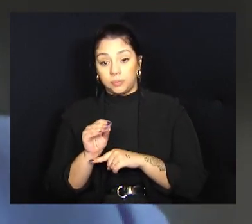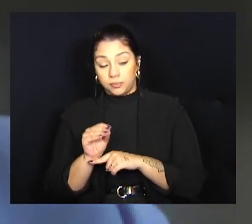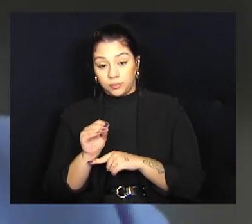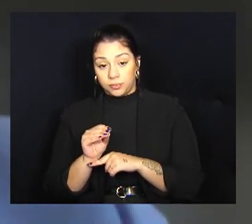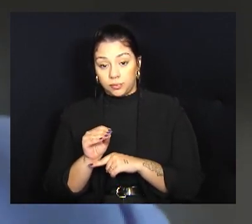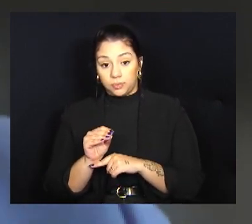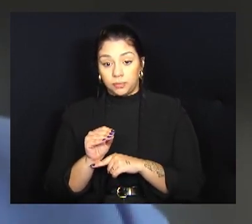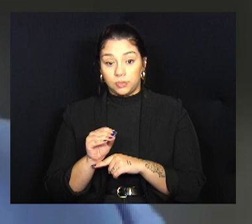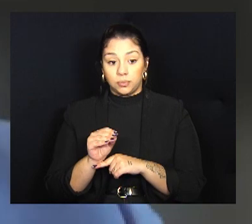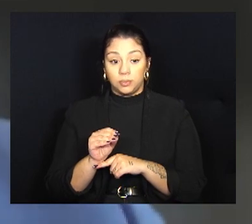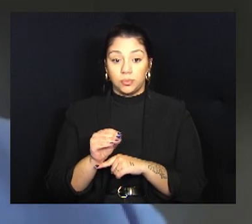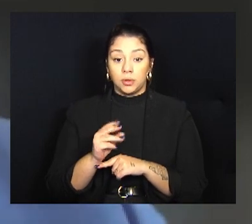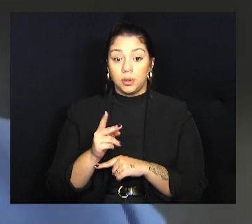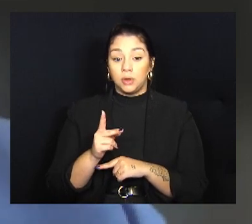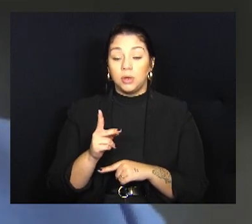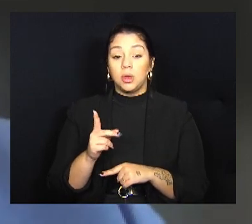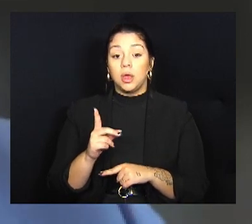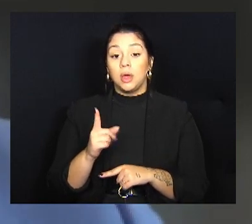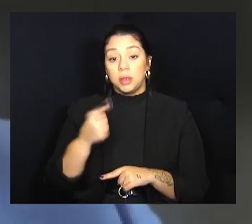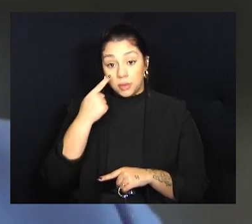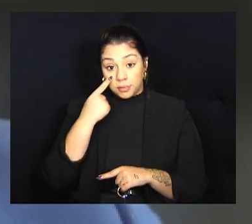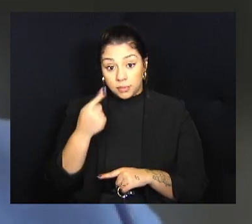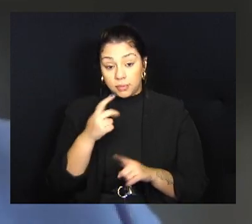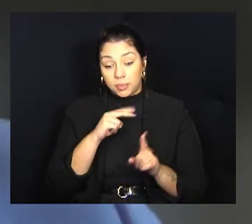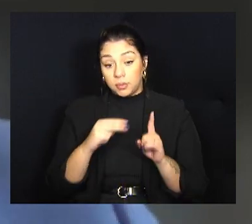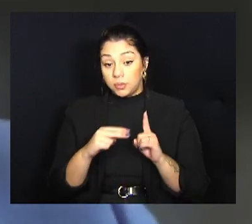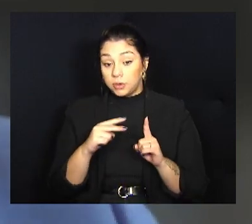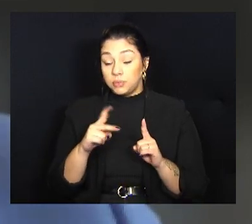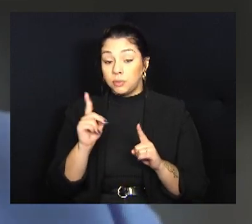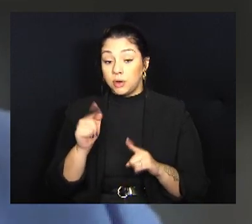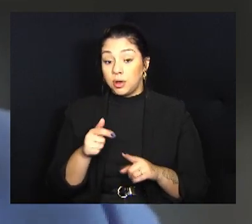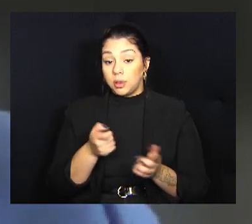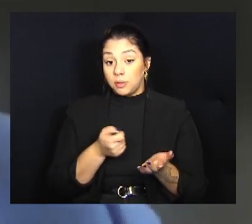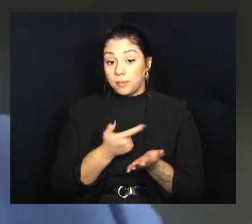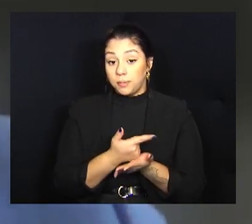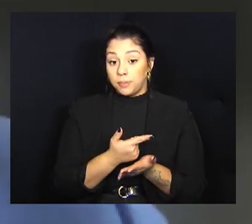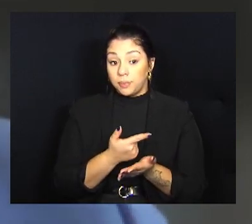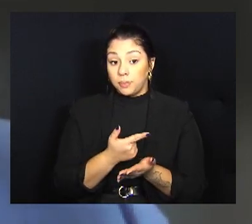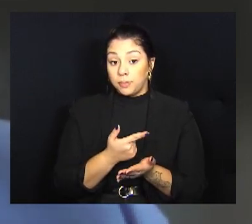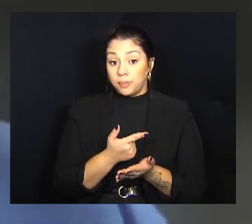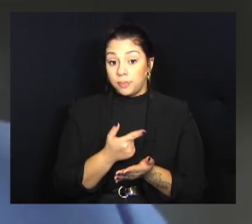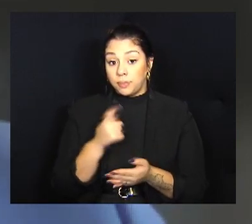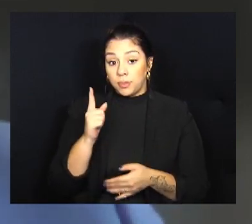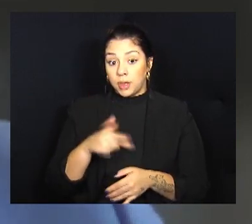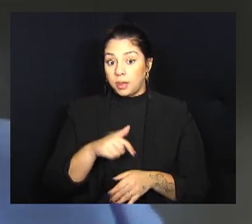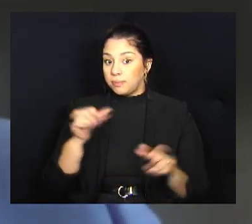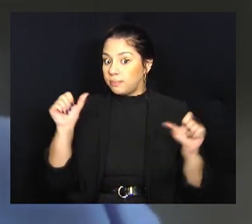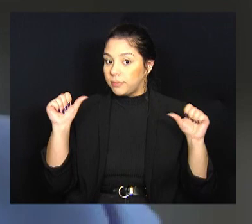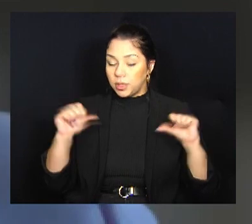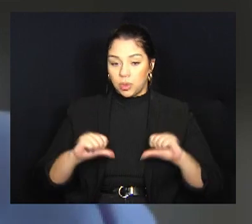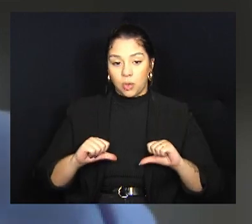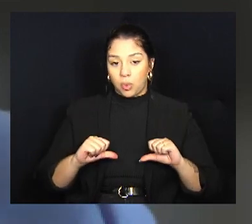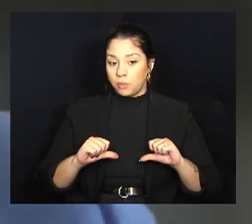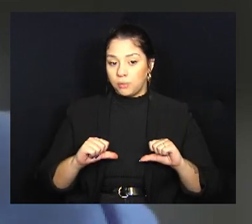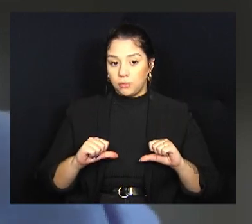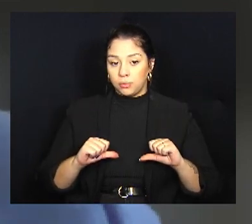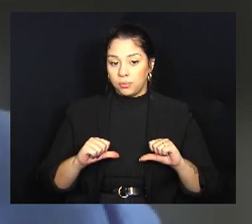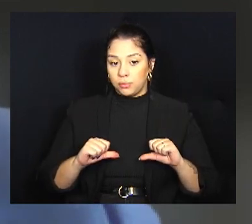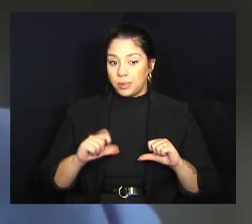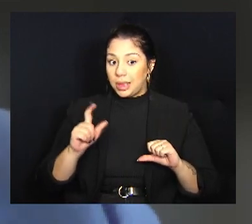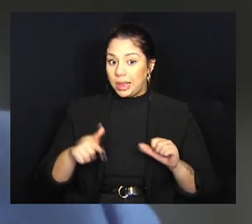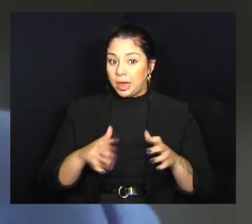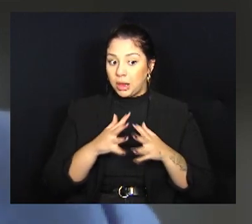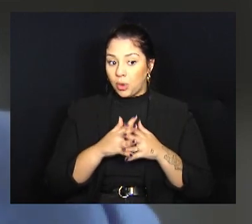PIS, COFINS, e, ao meu ver, as contribuições e PIS, COFINS são os piores, são os mais